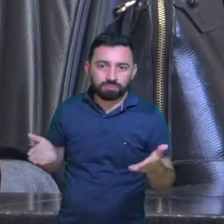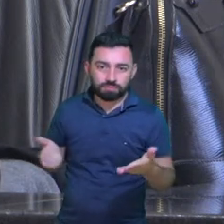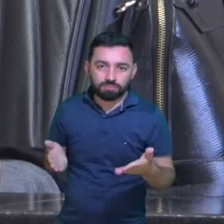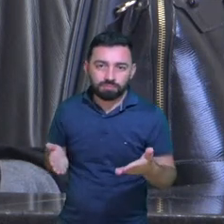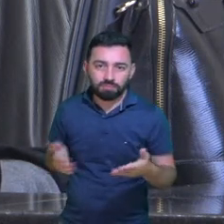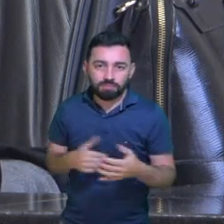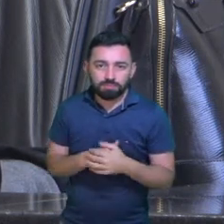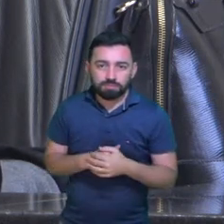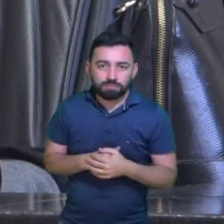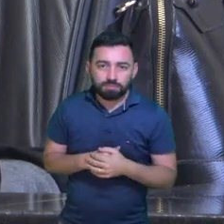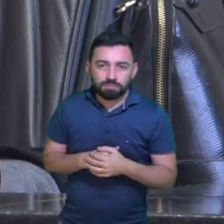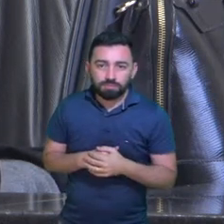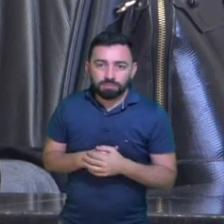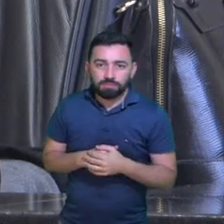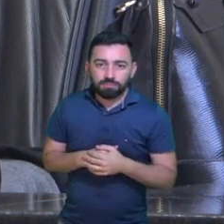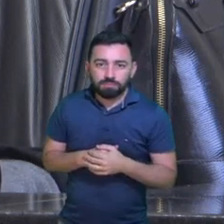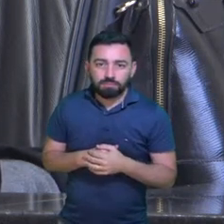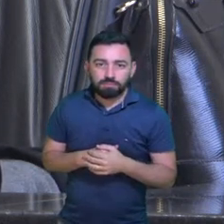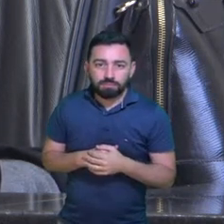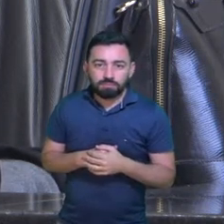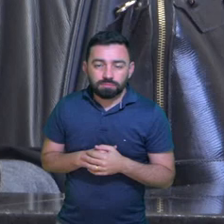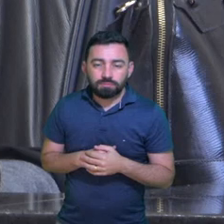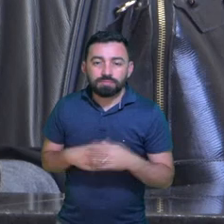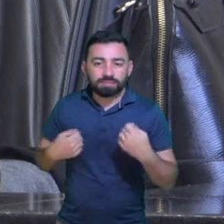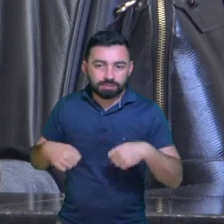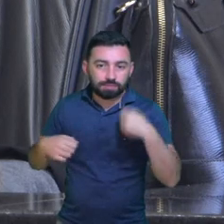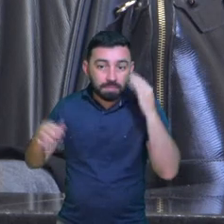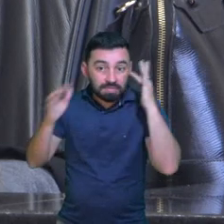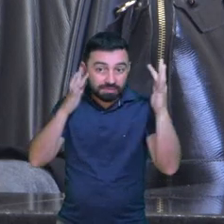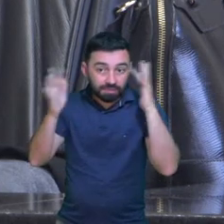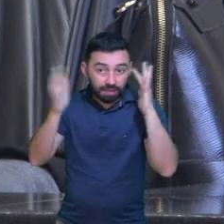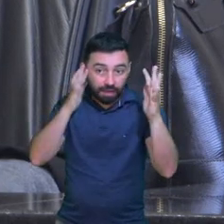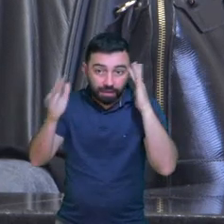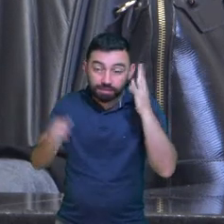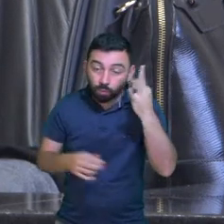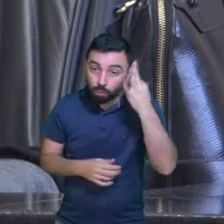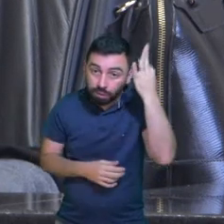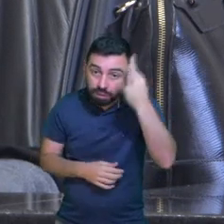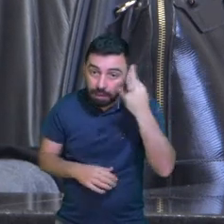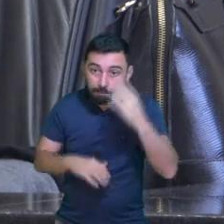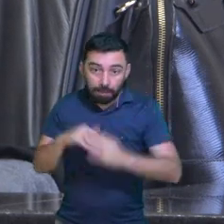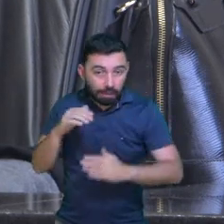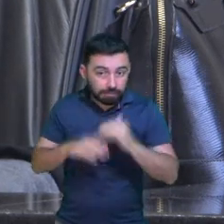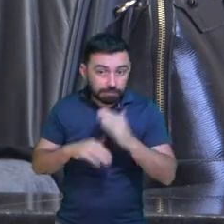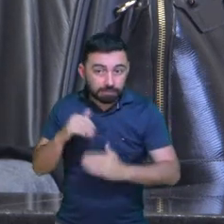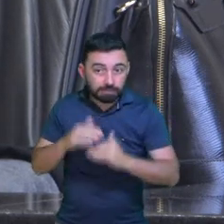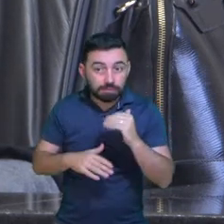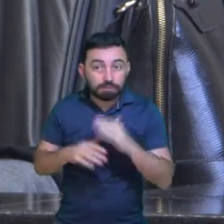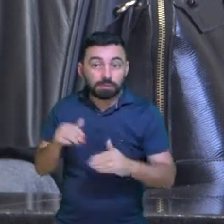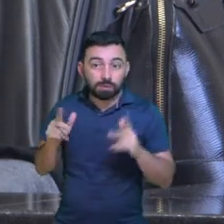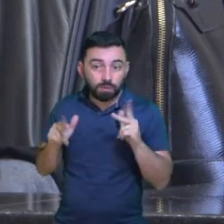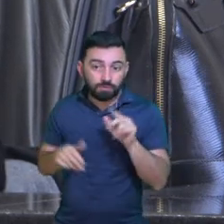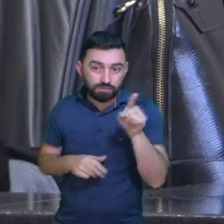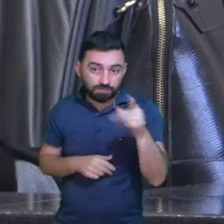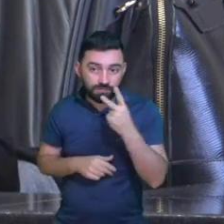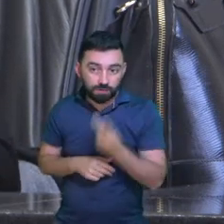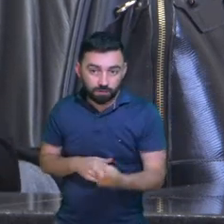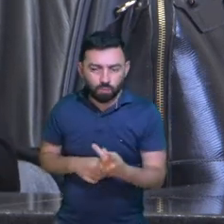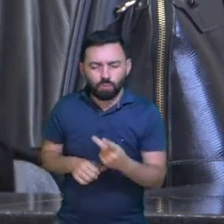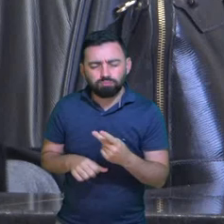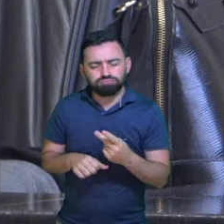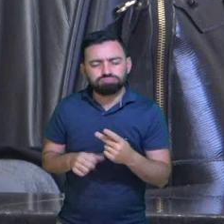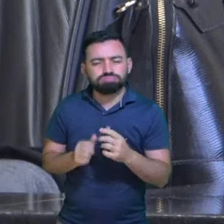eh acho que vocês têm que pensar na na na teoria e prática como você falou Derlan caminhando